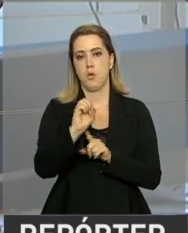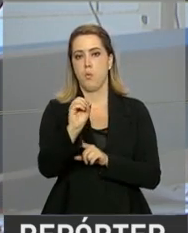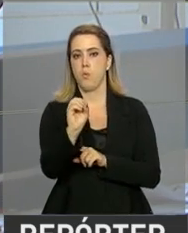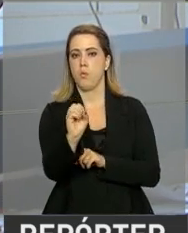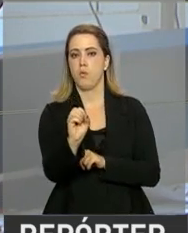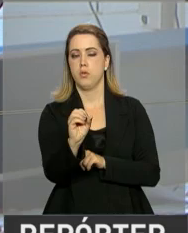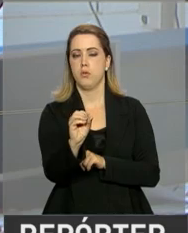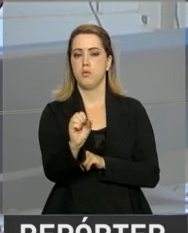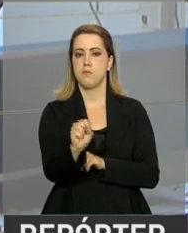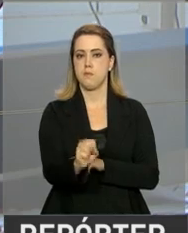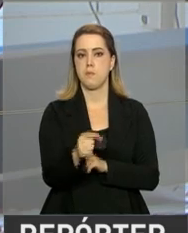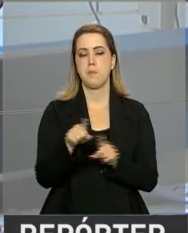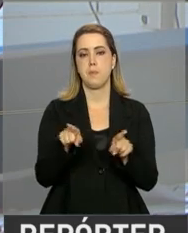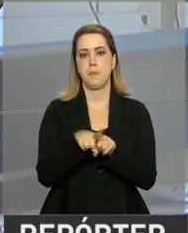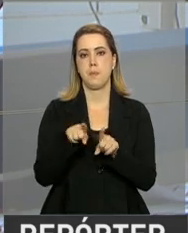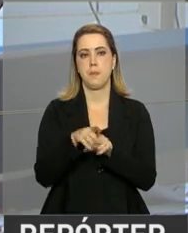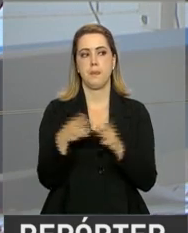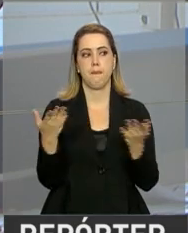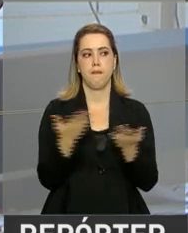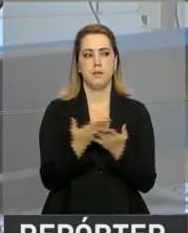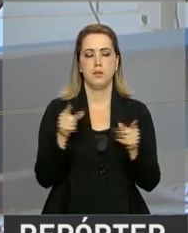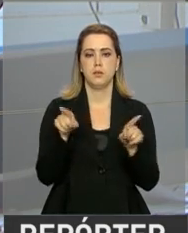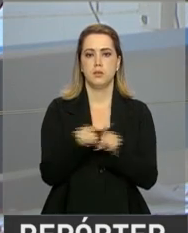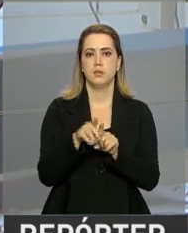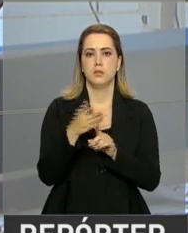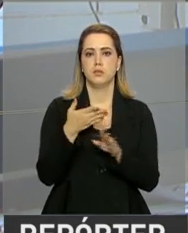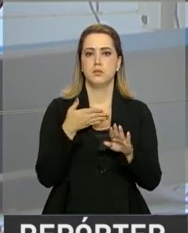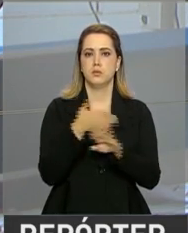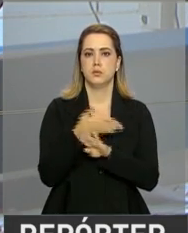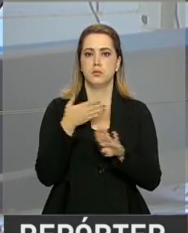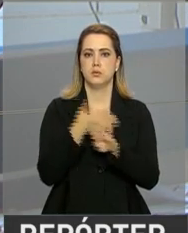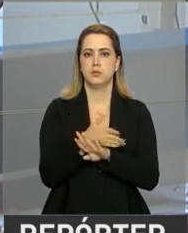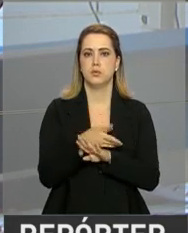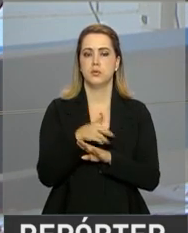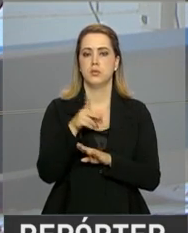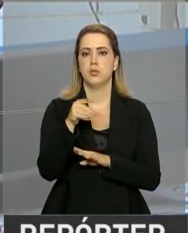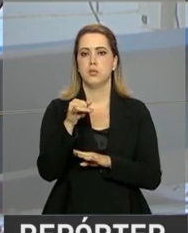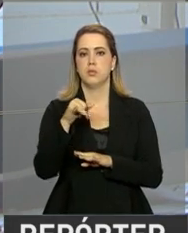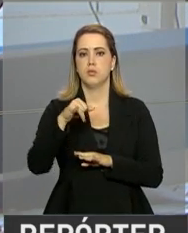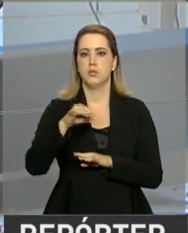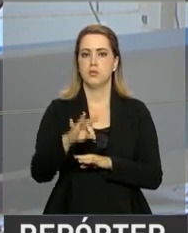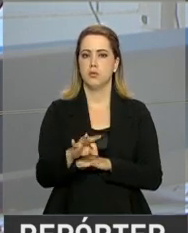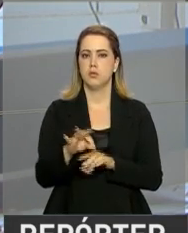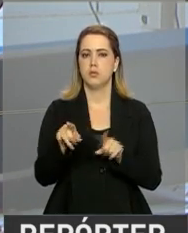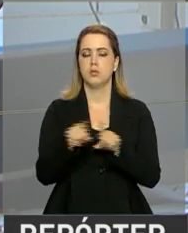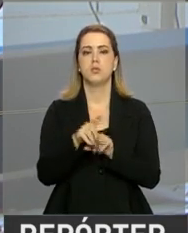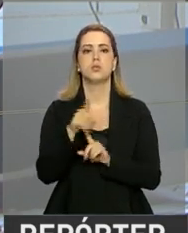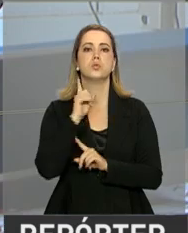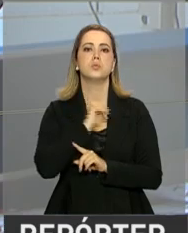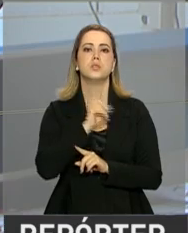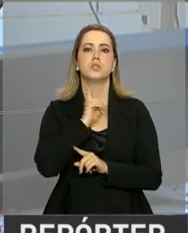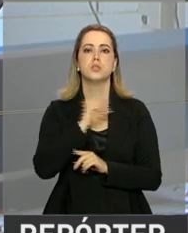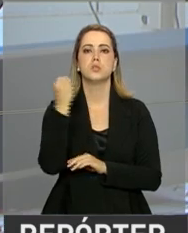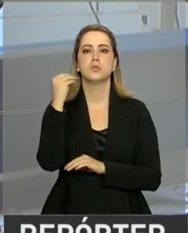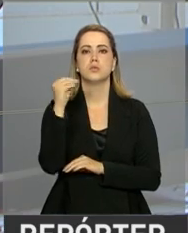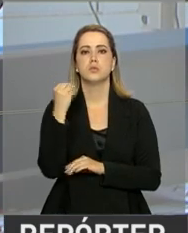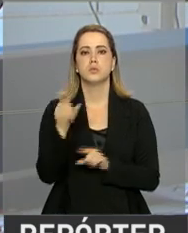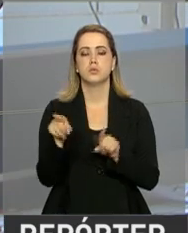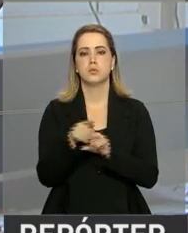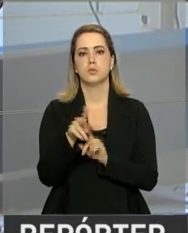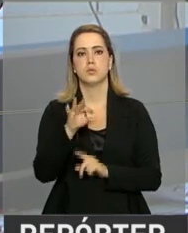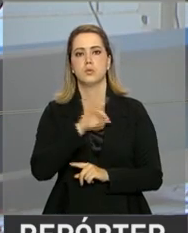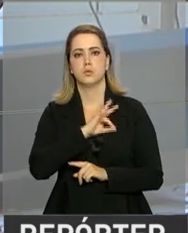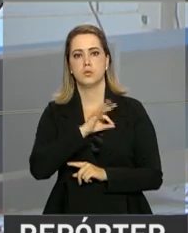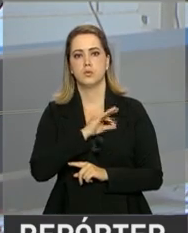no iOS também até agora aderiram ao sistema os Detrans de Santa Catarina e Mina Gerais o denit e a polícia rodoviária